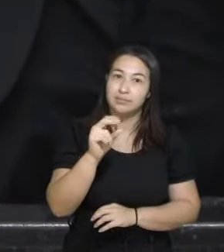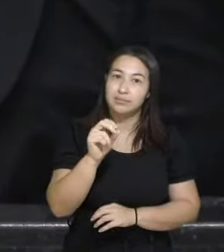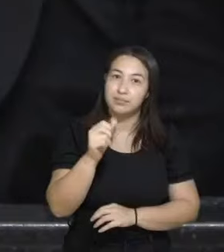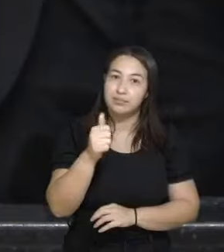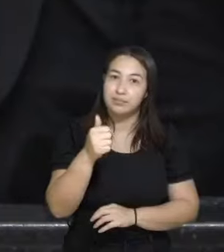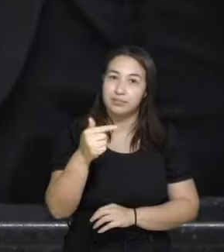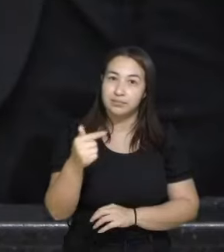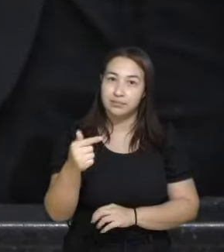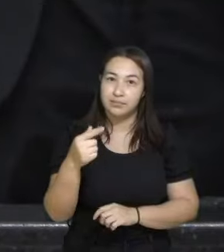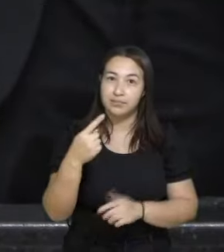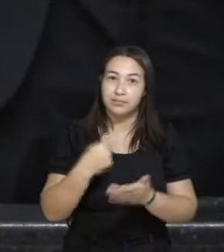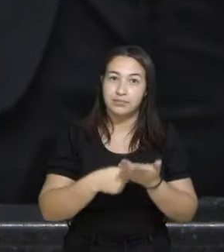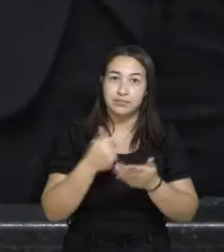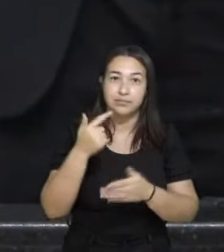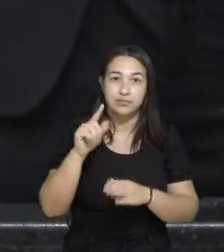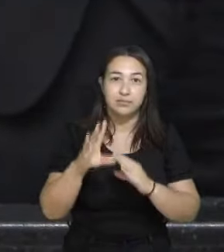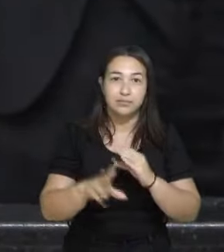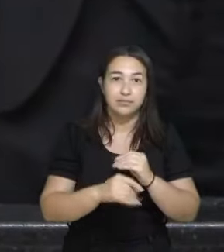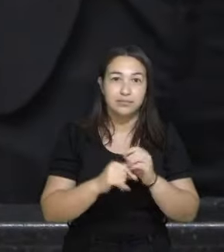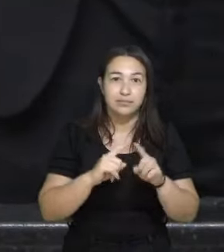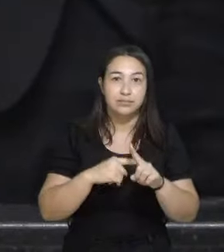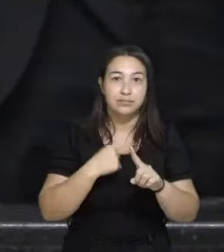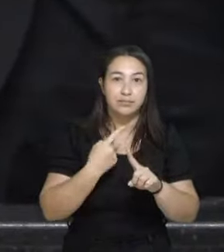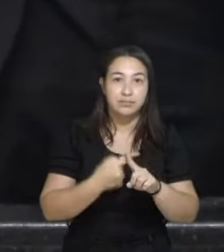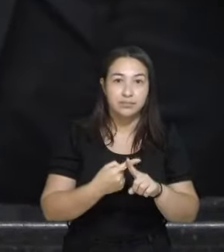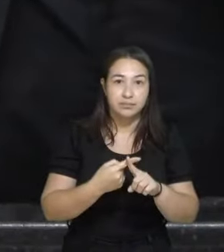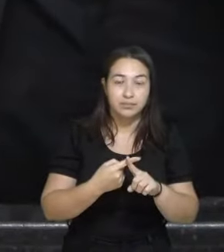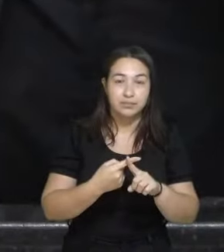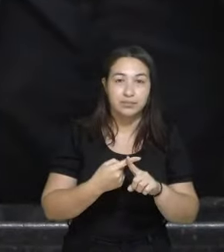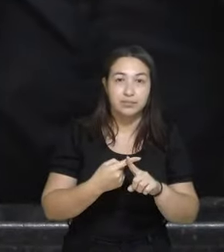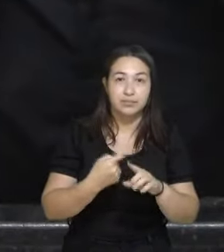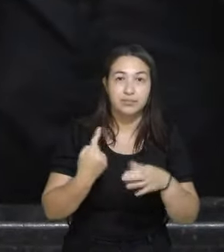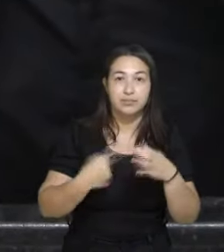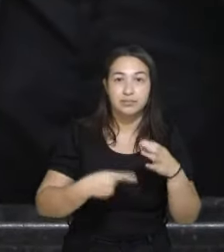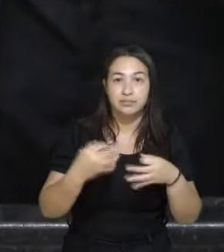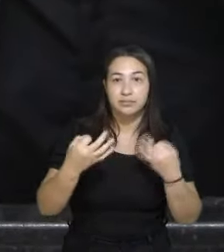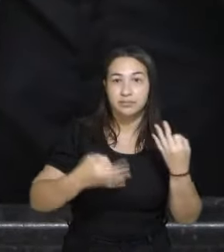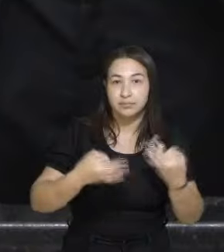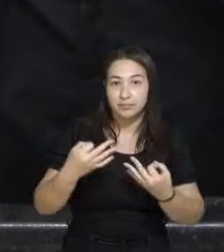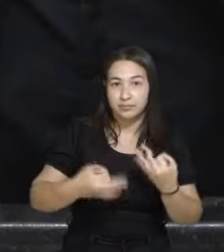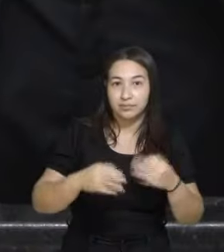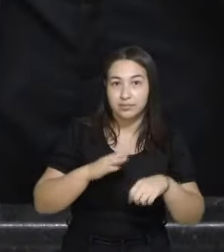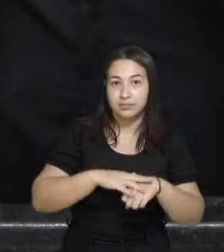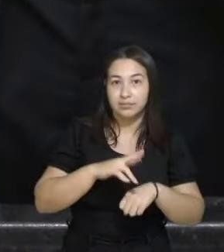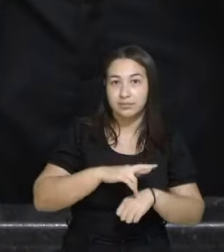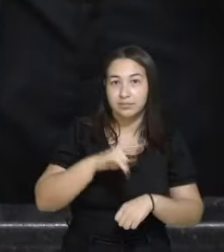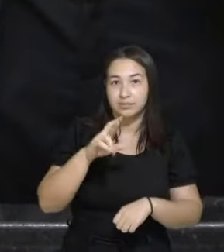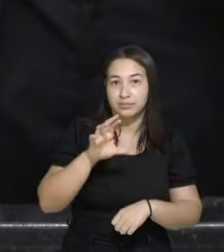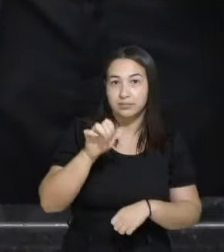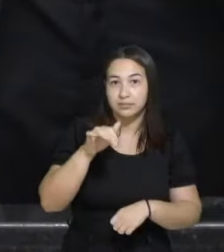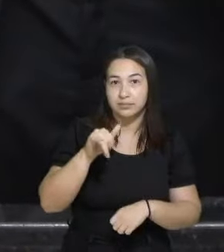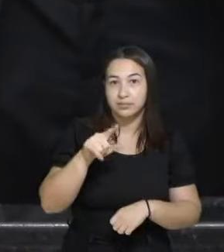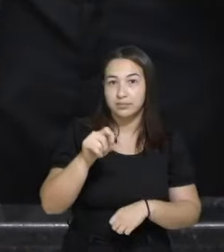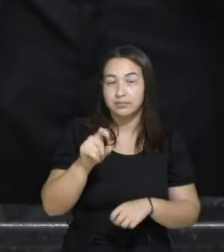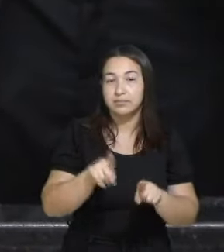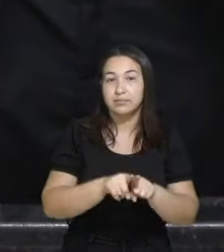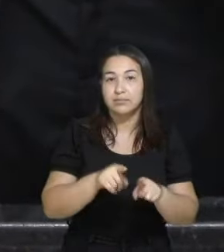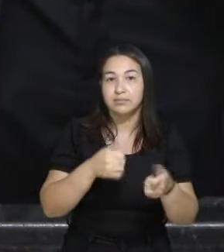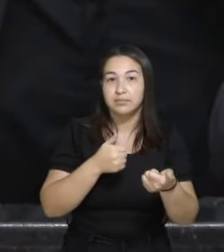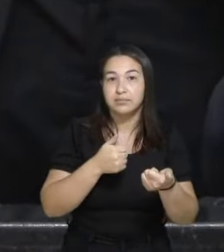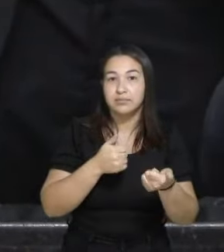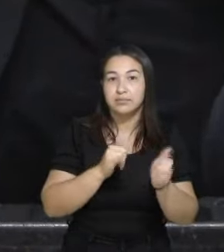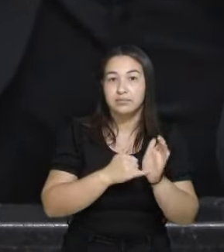providências. Com emenda aditiva e pareceres favoráveis das comissões de Constituição e Justiça, relator deputado Camilo Martins, Comissão de Finanças e Tributação, relatoria